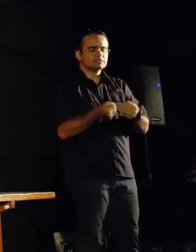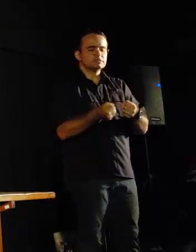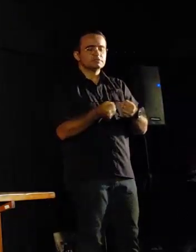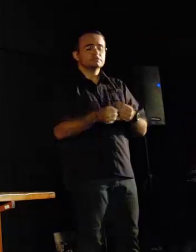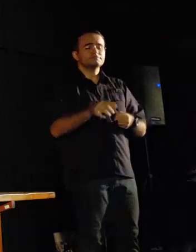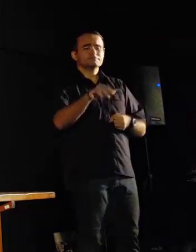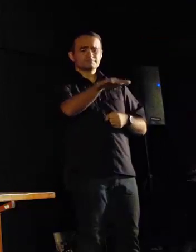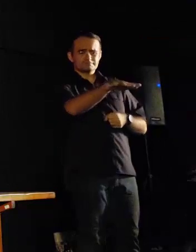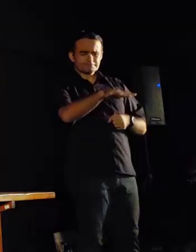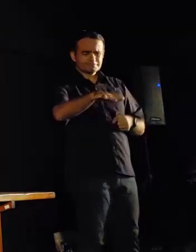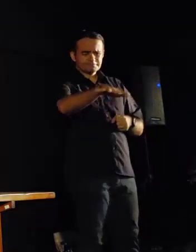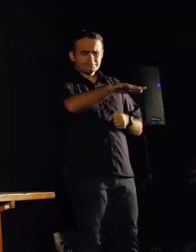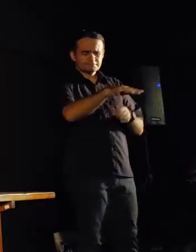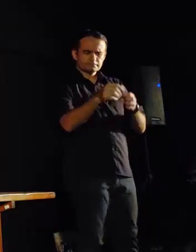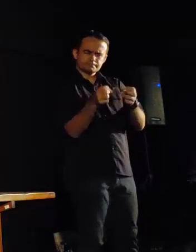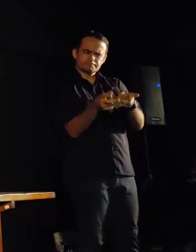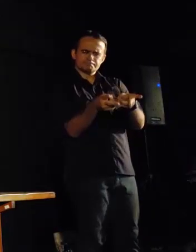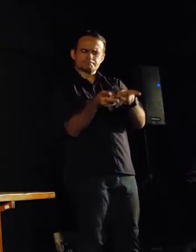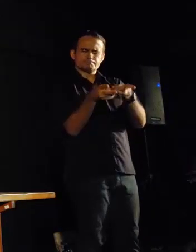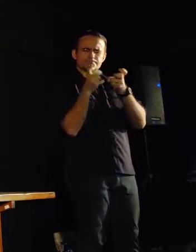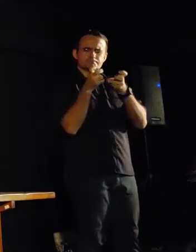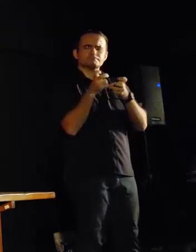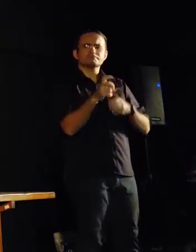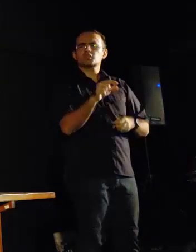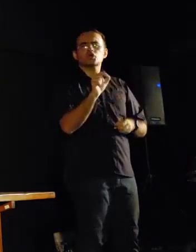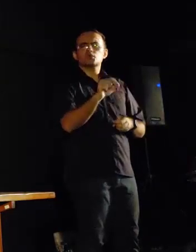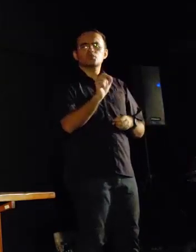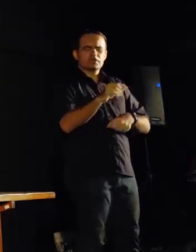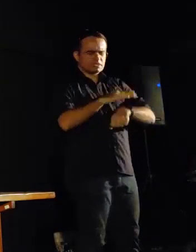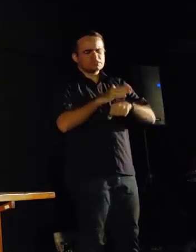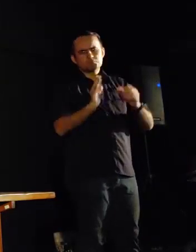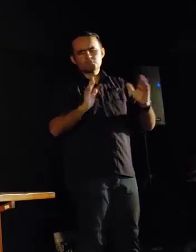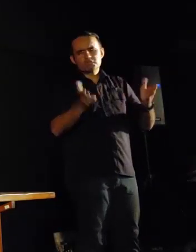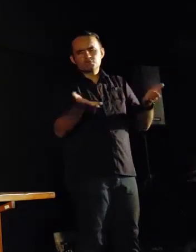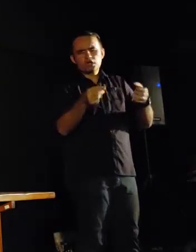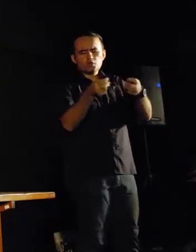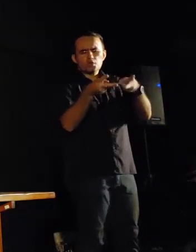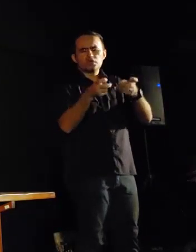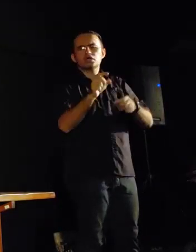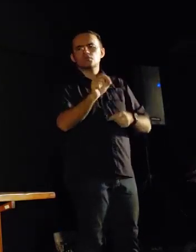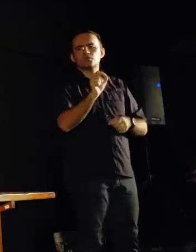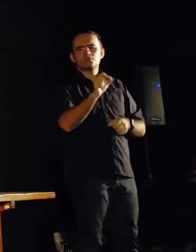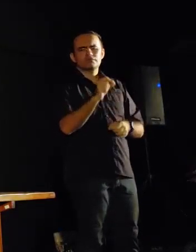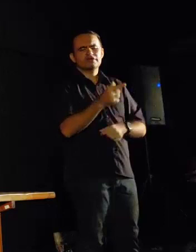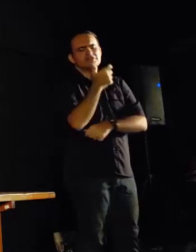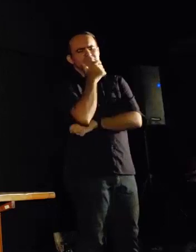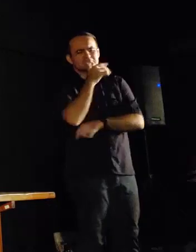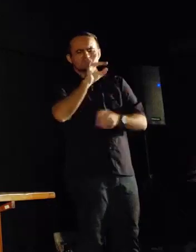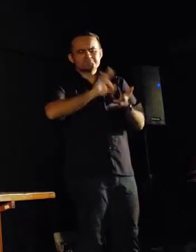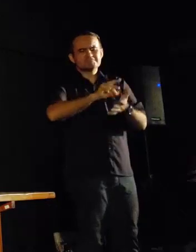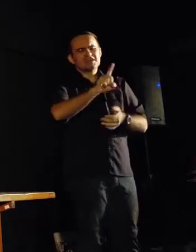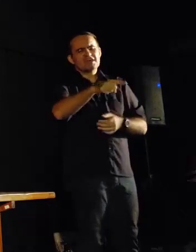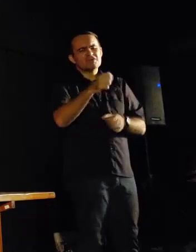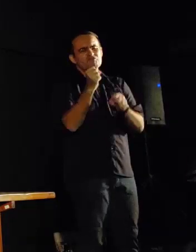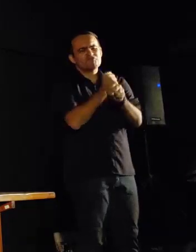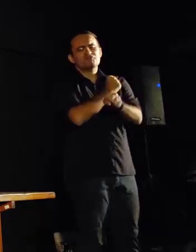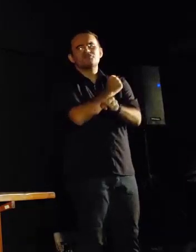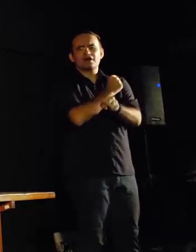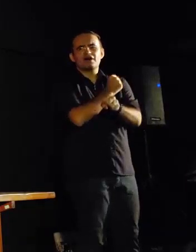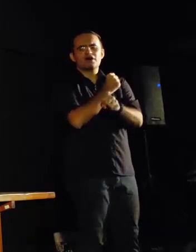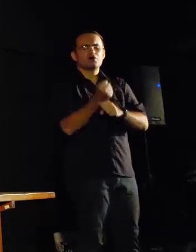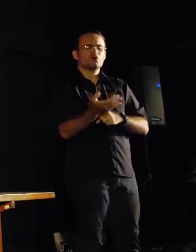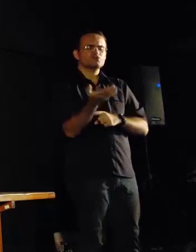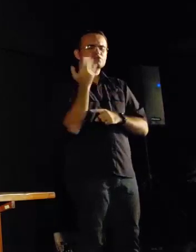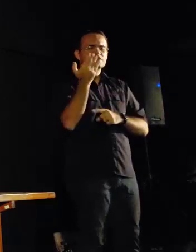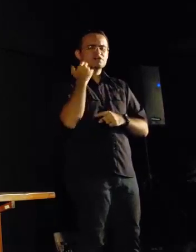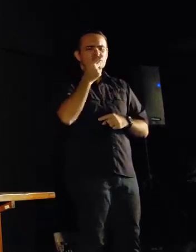nos demonstra, é como era falso o discurso